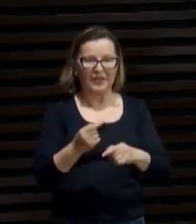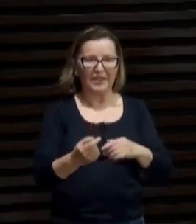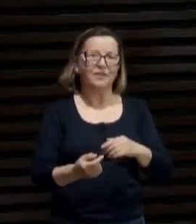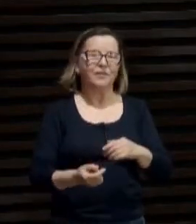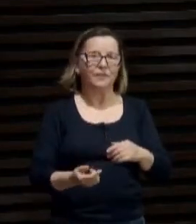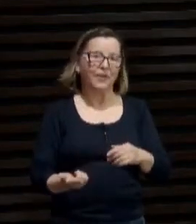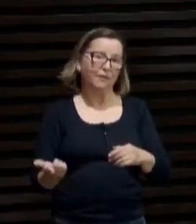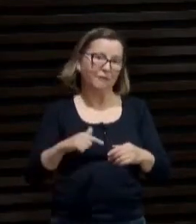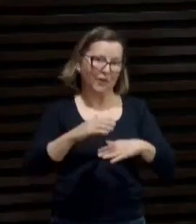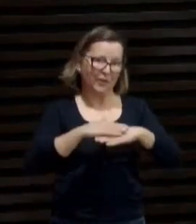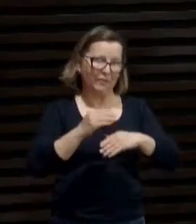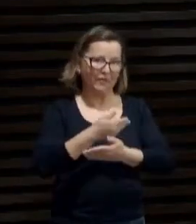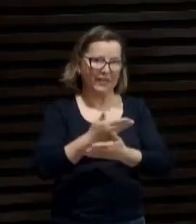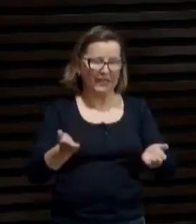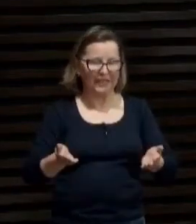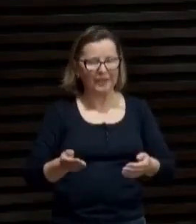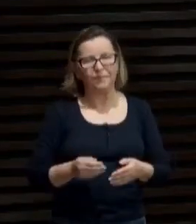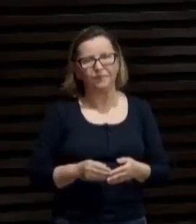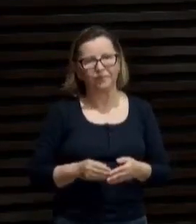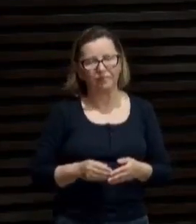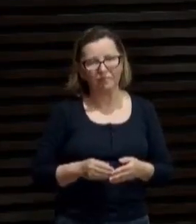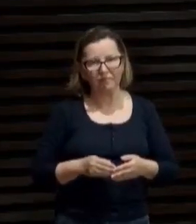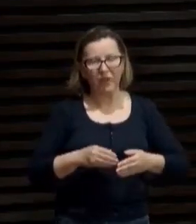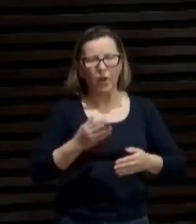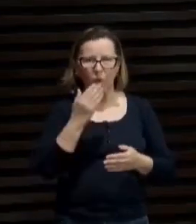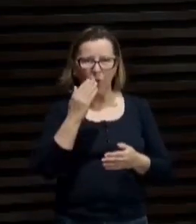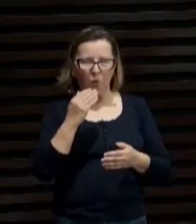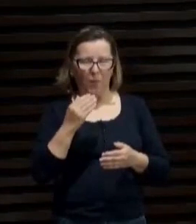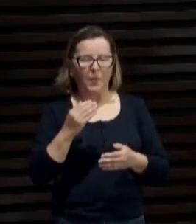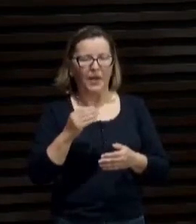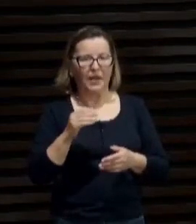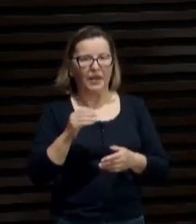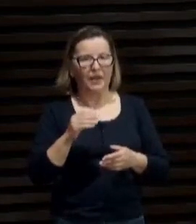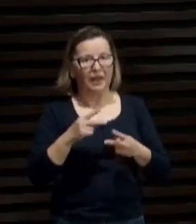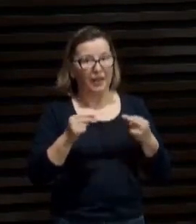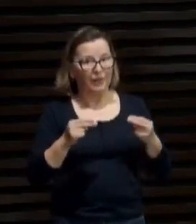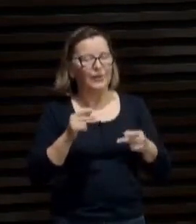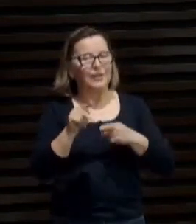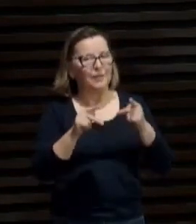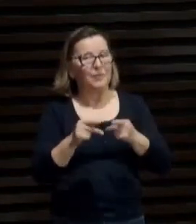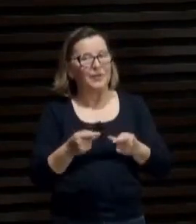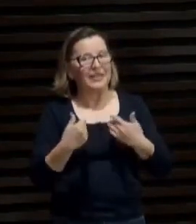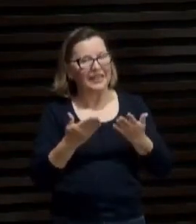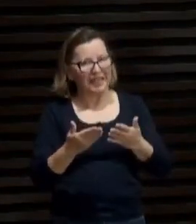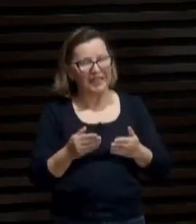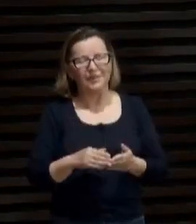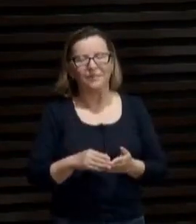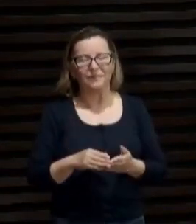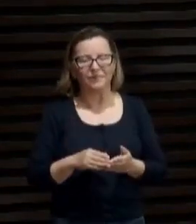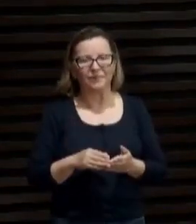do que eles tiverem, porque digno é o trabalhador do seu salário. Não andeis a mudar de casa em casa. Quando entrardes